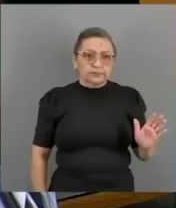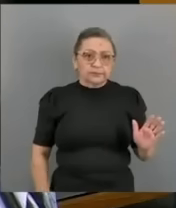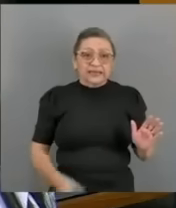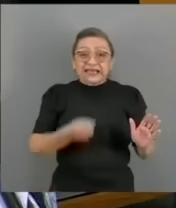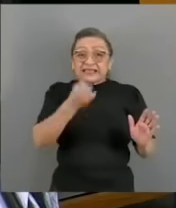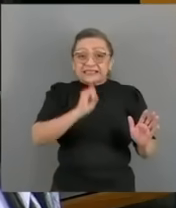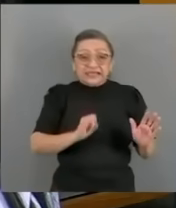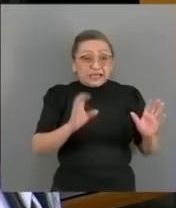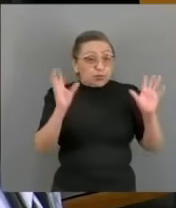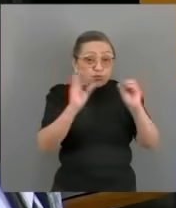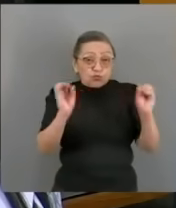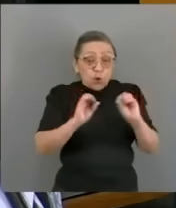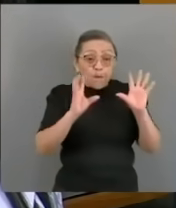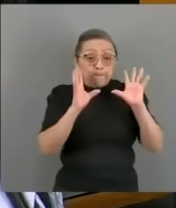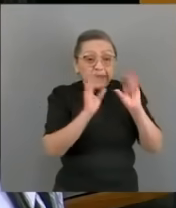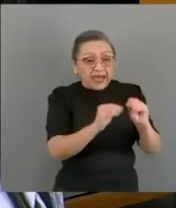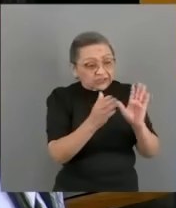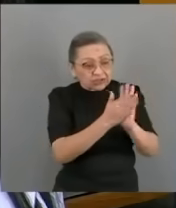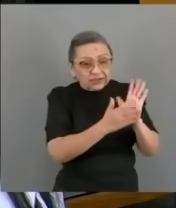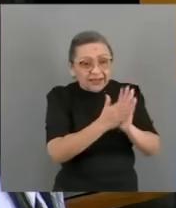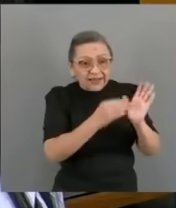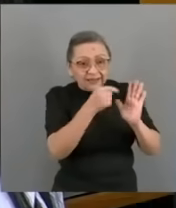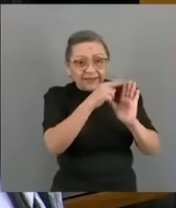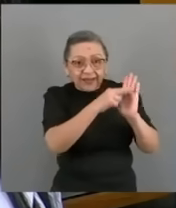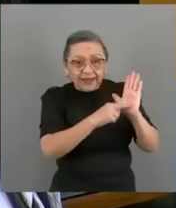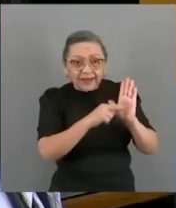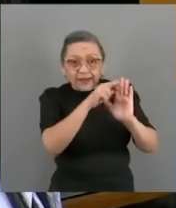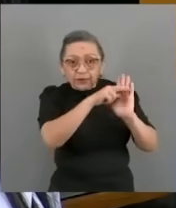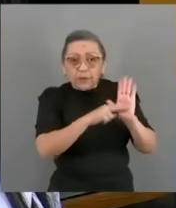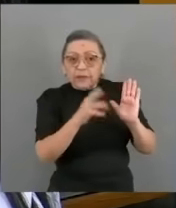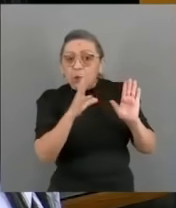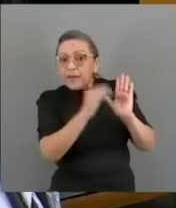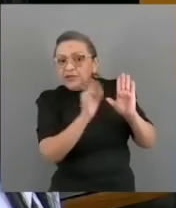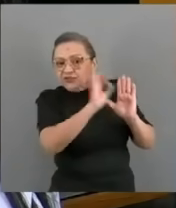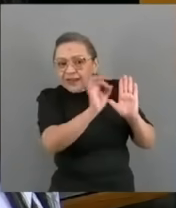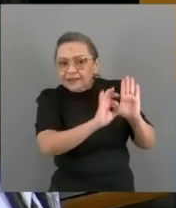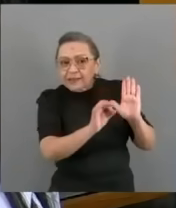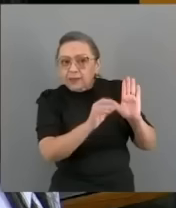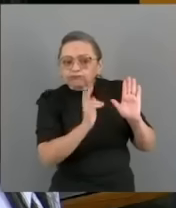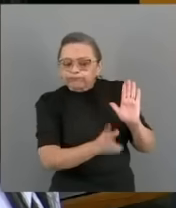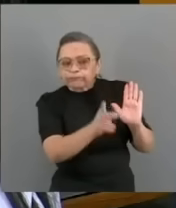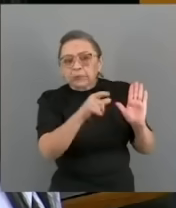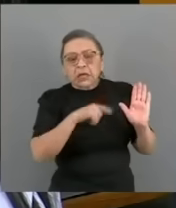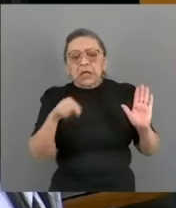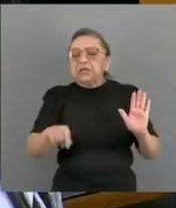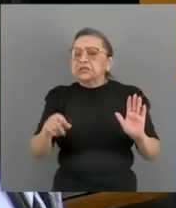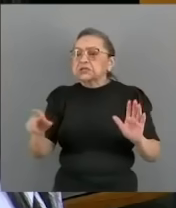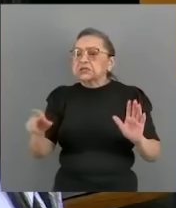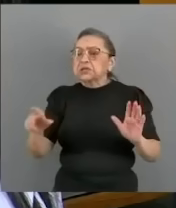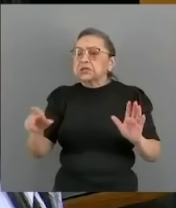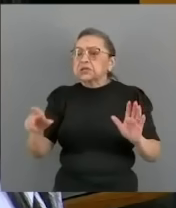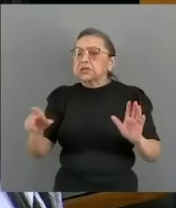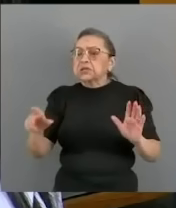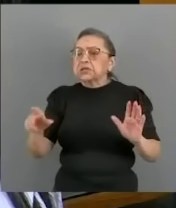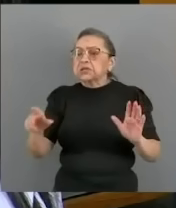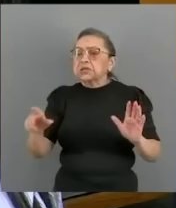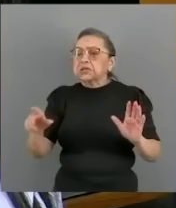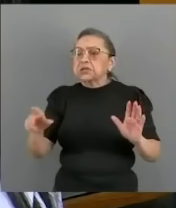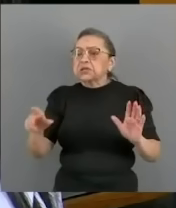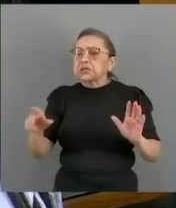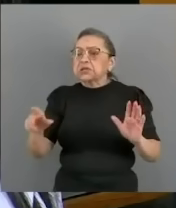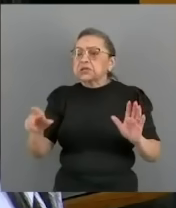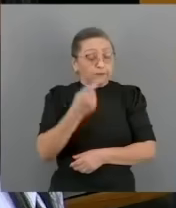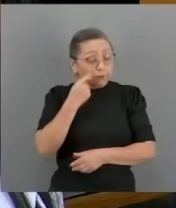estas regras não tivessem sido alteradas, esse escândalo seria impossível. E eu vou demonstrar isso,